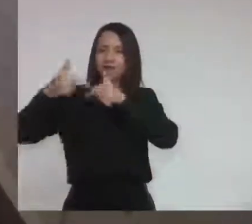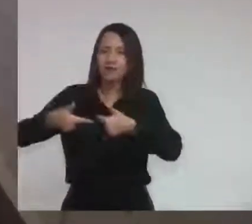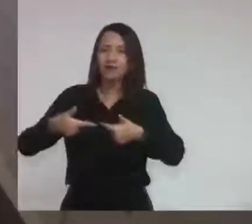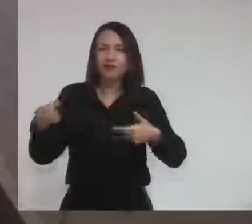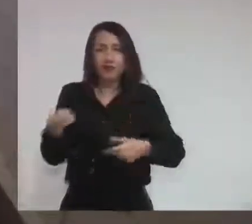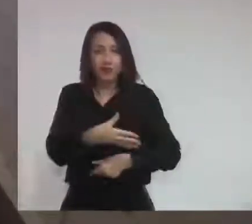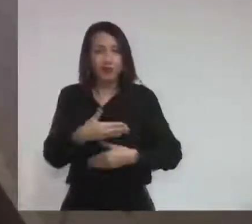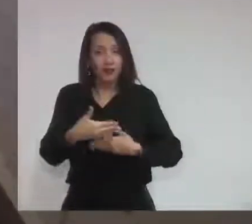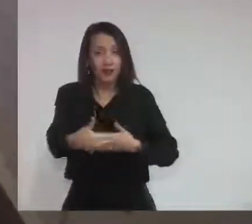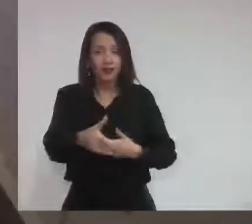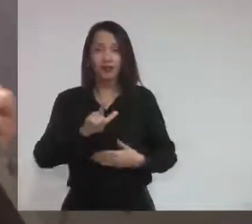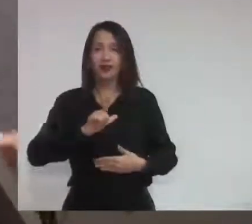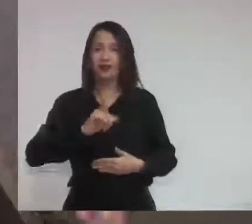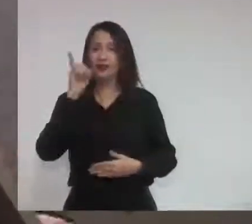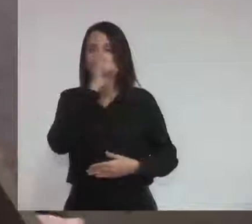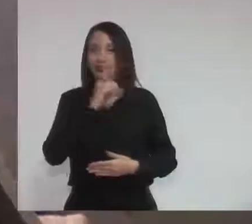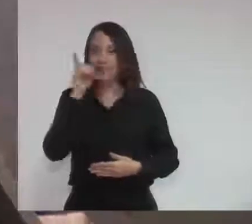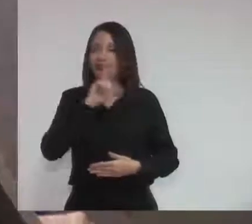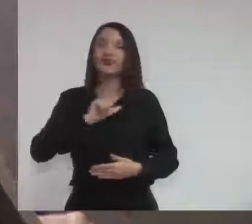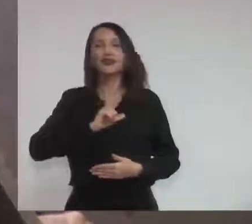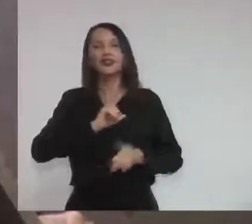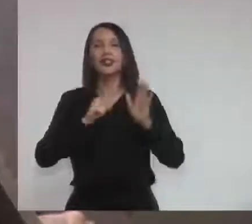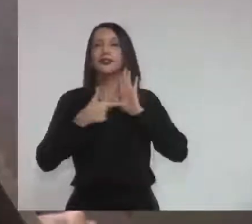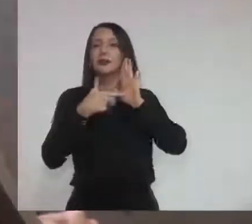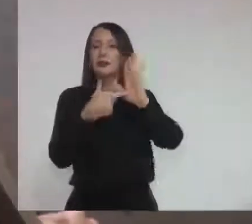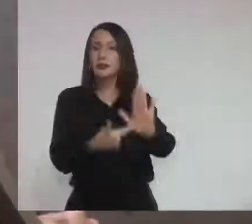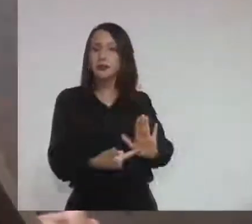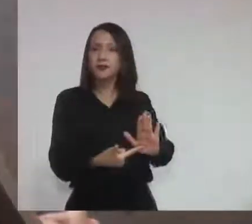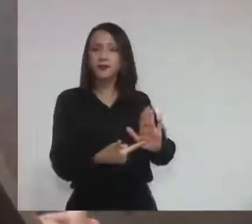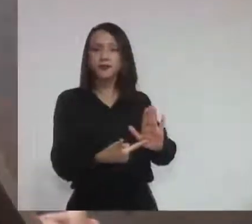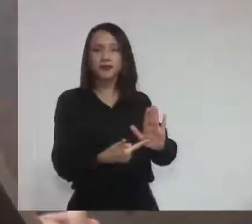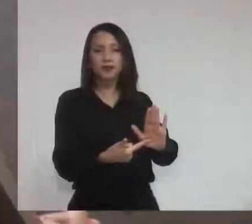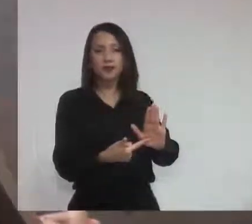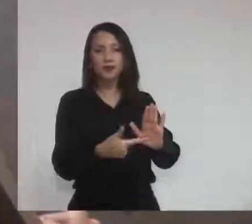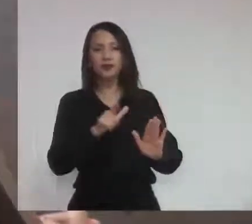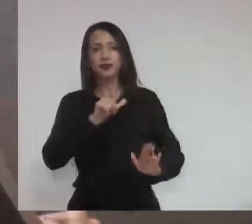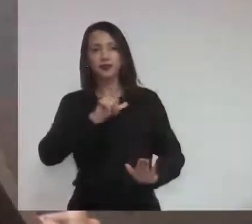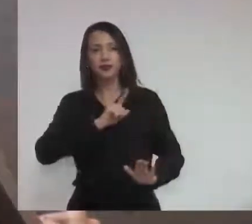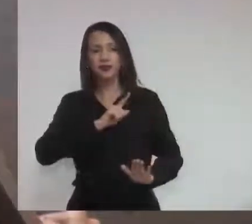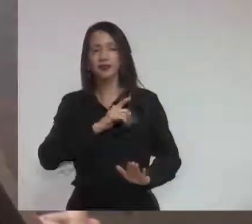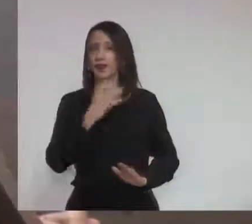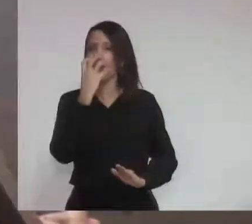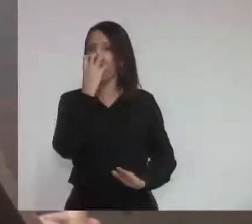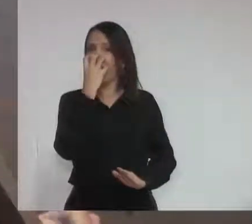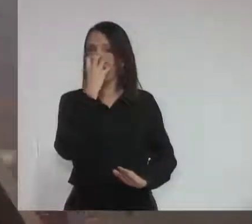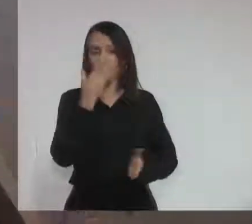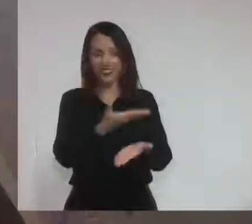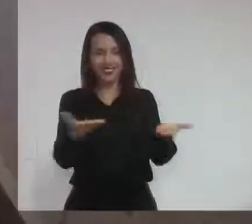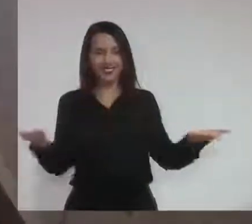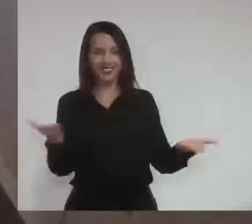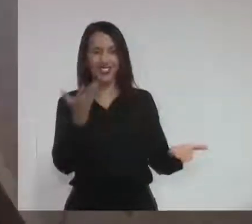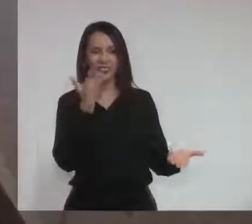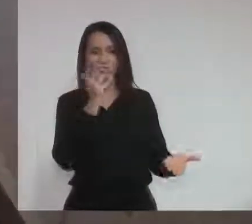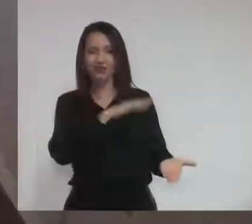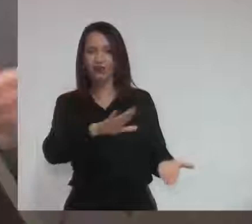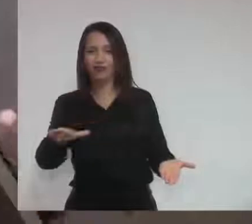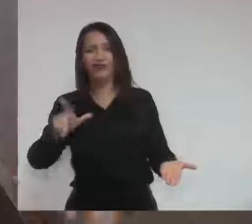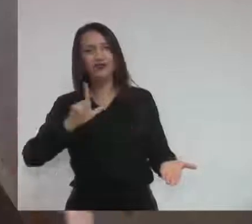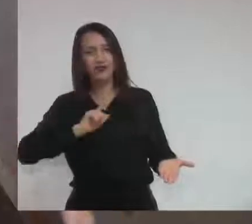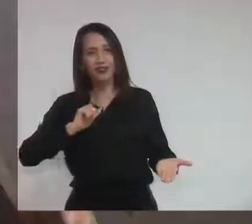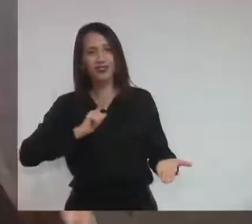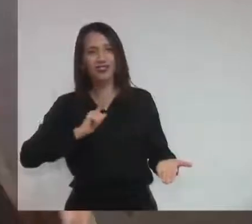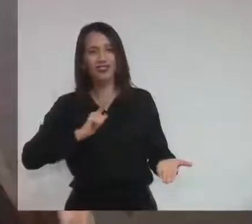também. No domingo, tivemos uma apresentação de cães, né, para as crianças, já que a gente teve ali também a